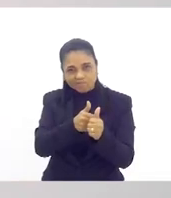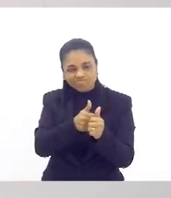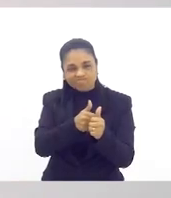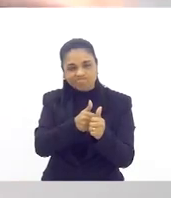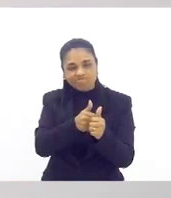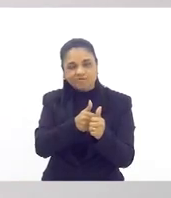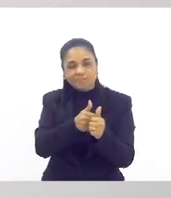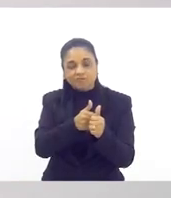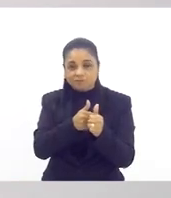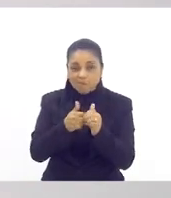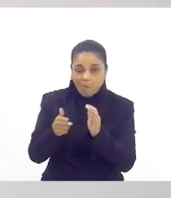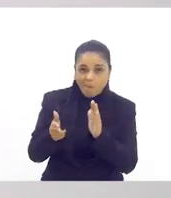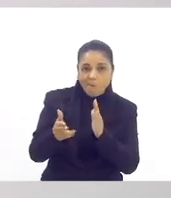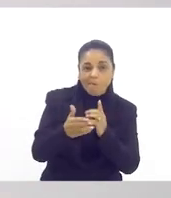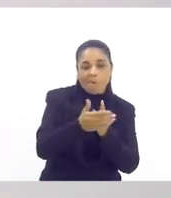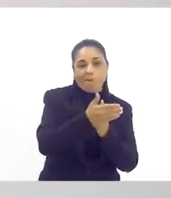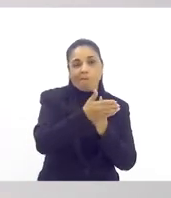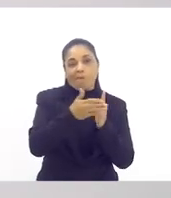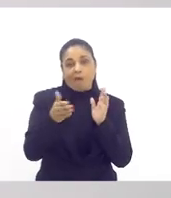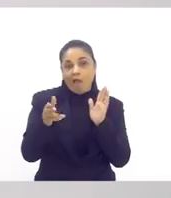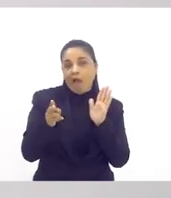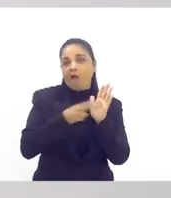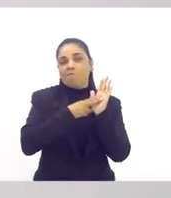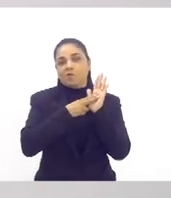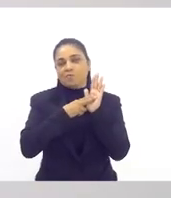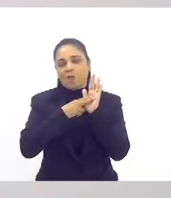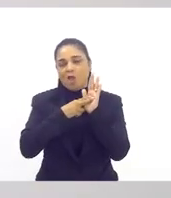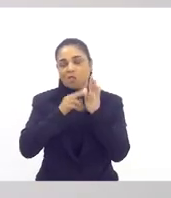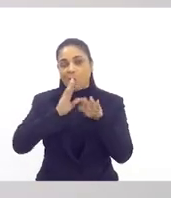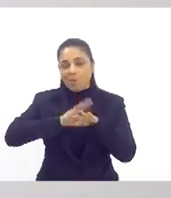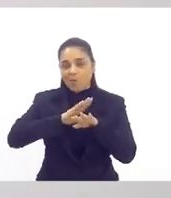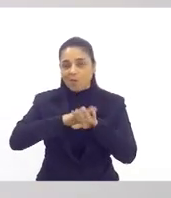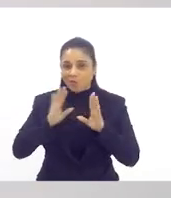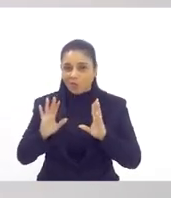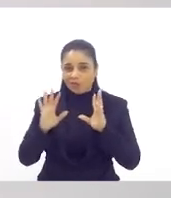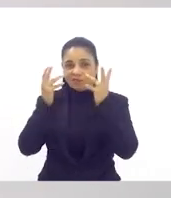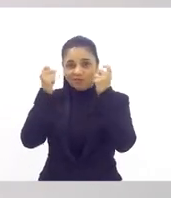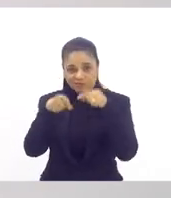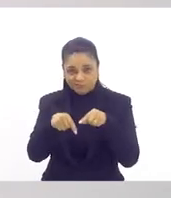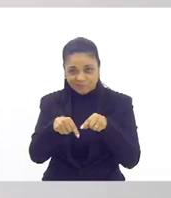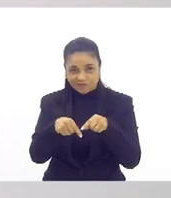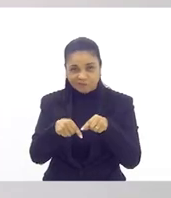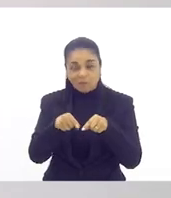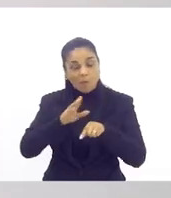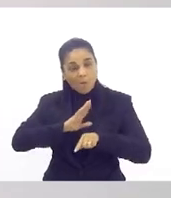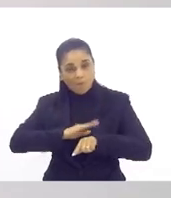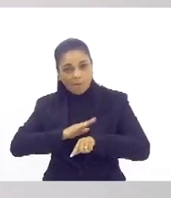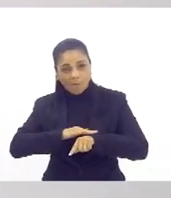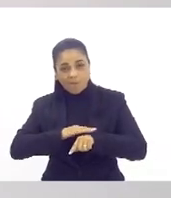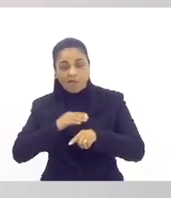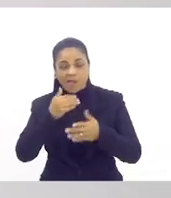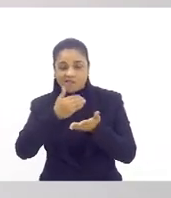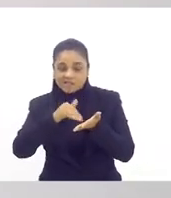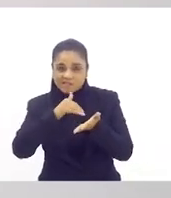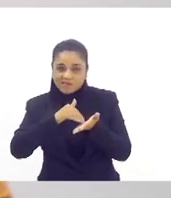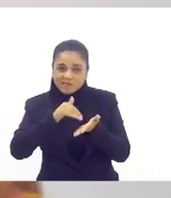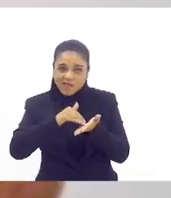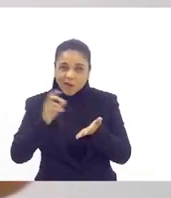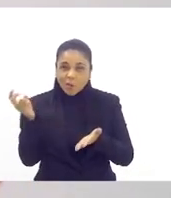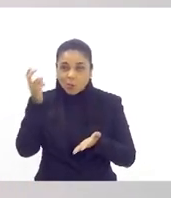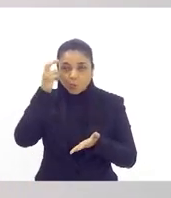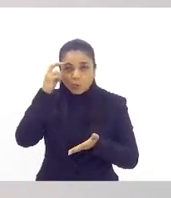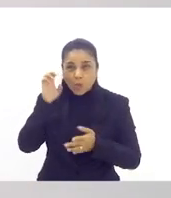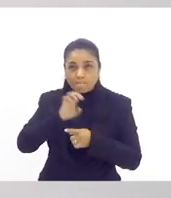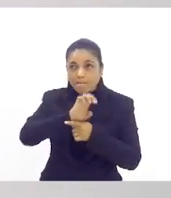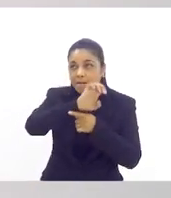apropriar porque logo depois do momento comemorativo celebrativo teve um momento lá onde que as secretarias de Cultura de todo o Brasil